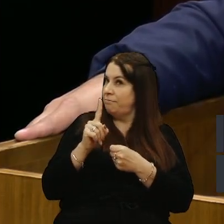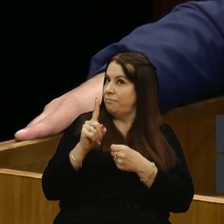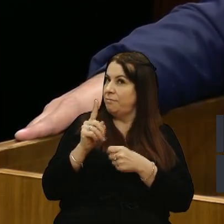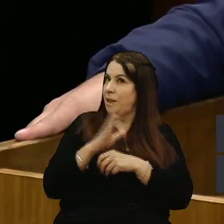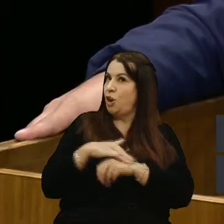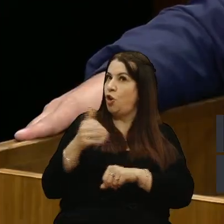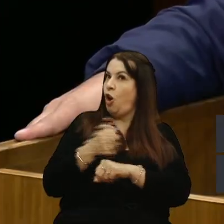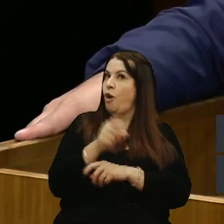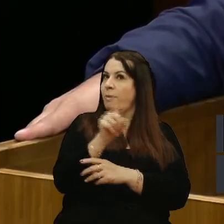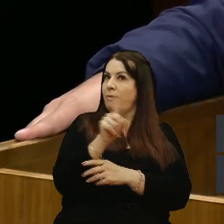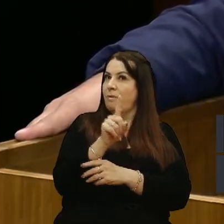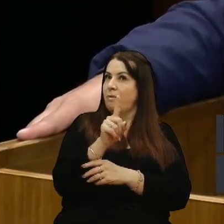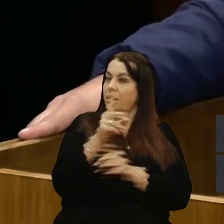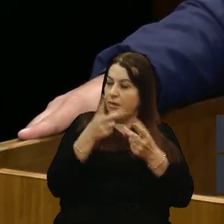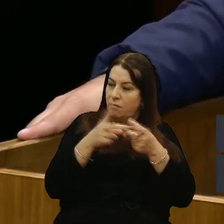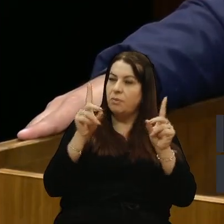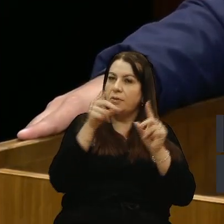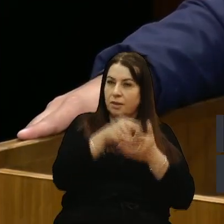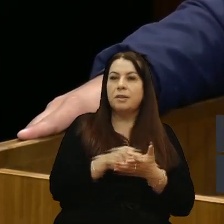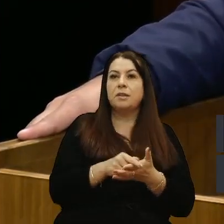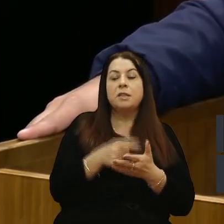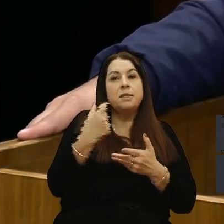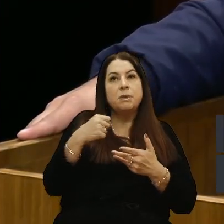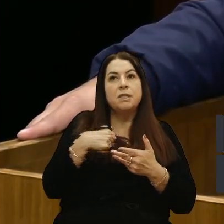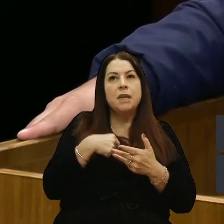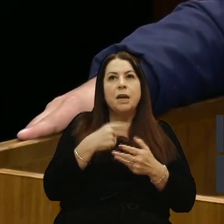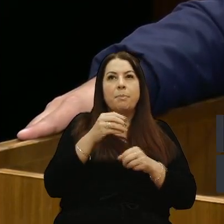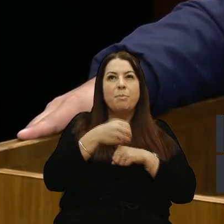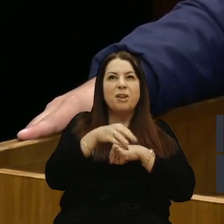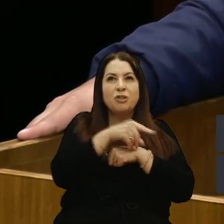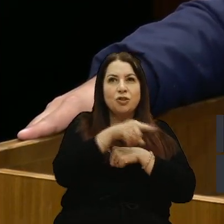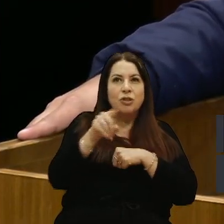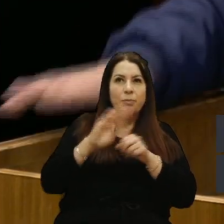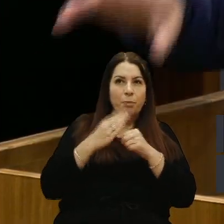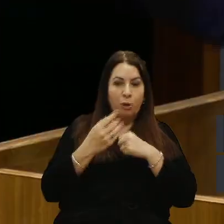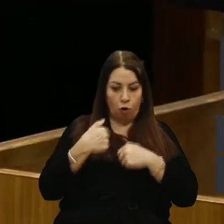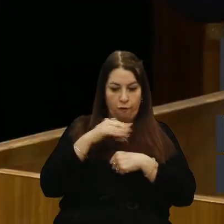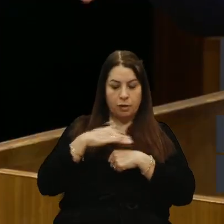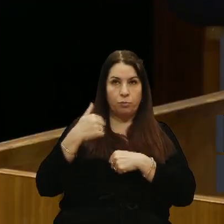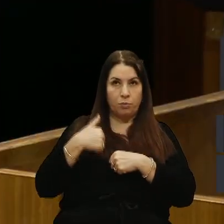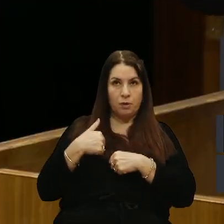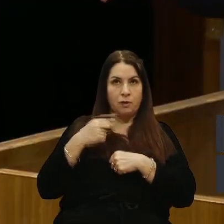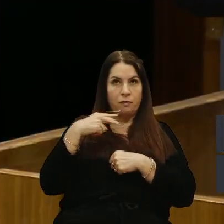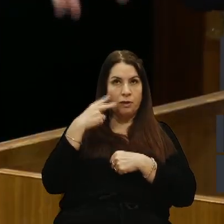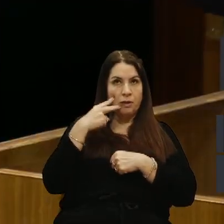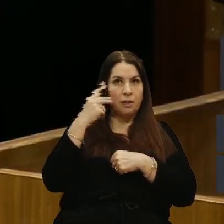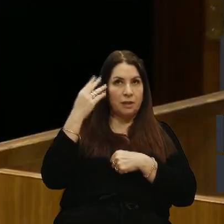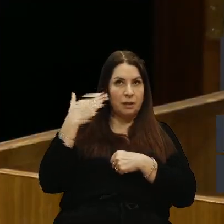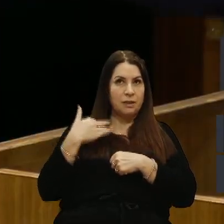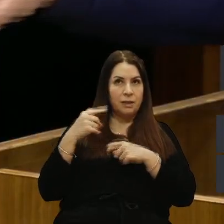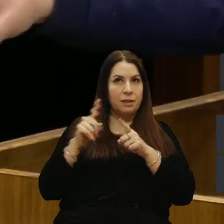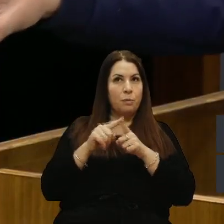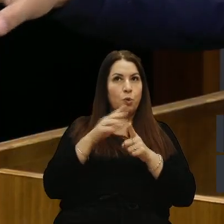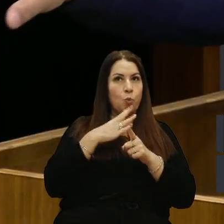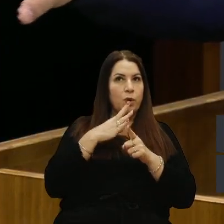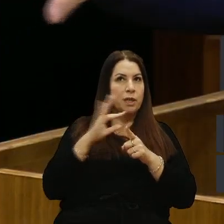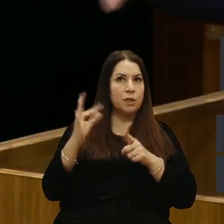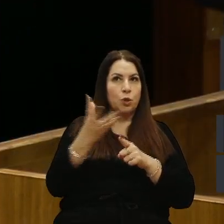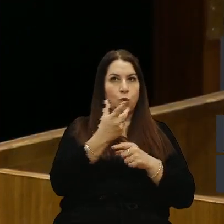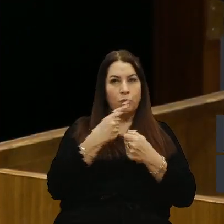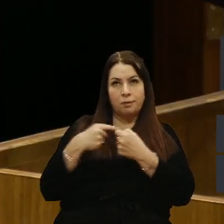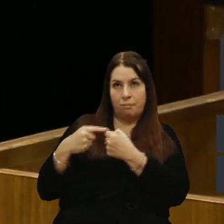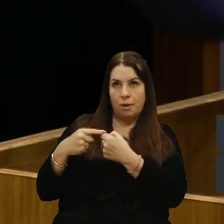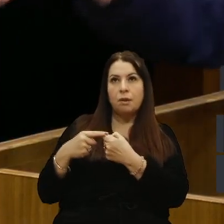não é no golpe, é na democracia. E se precisarem alguma dica para ir para os bairros, pode falar comigo ou com a vereadora Daiane, que ela também conhece toda a